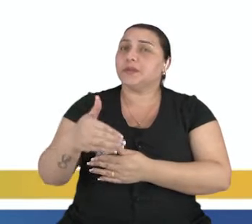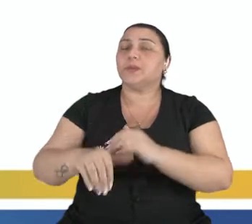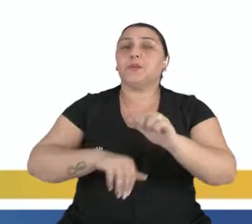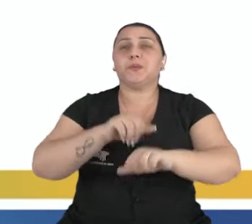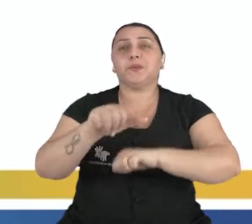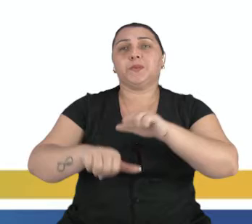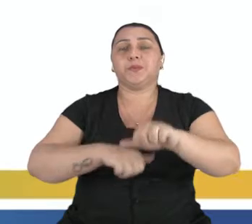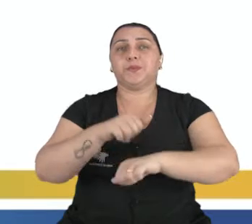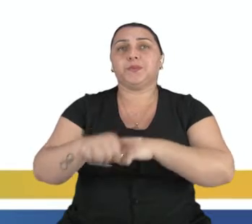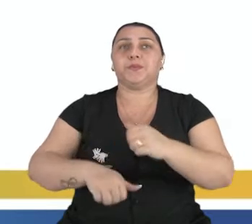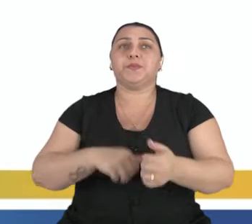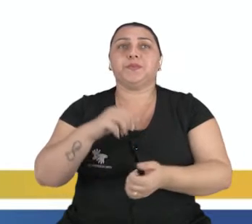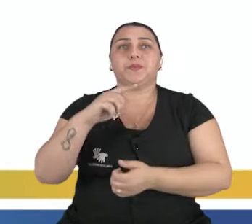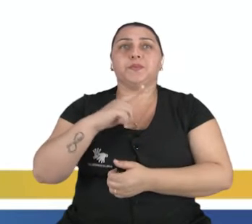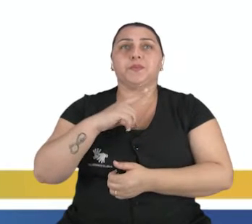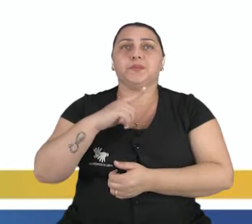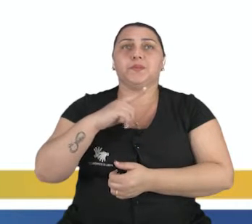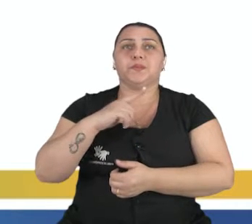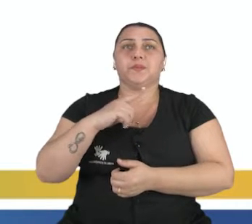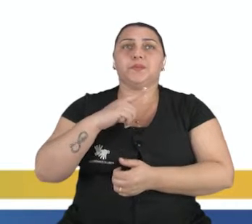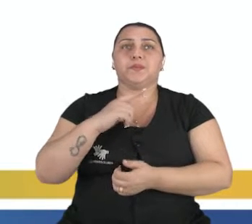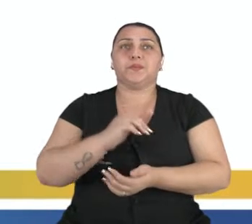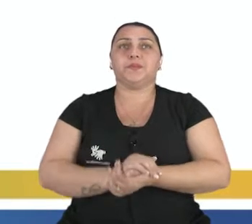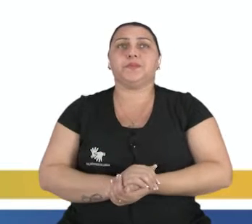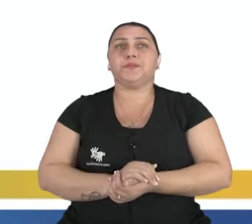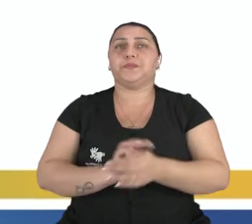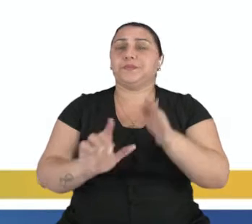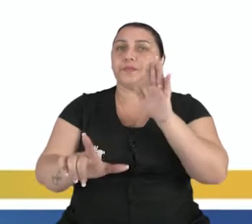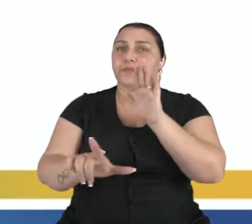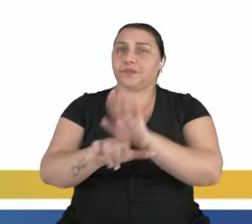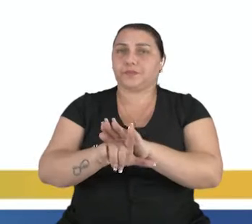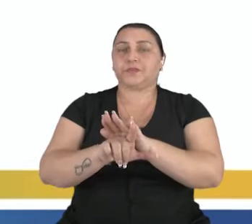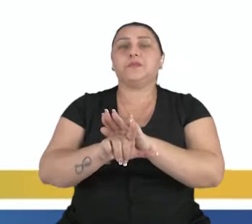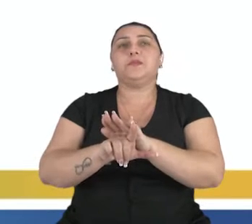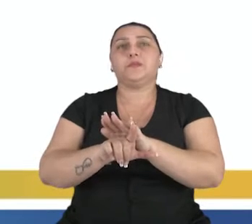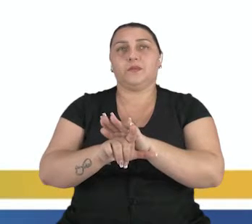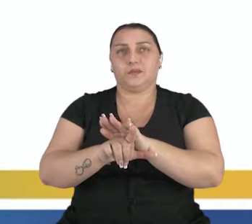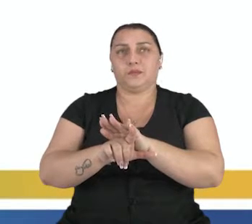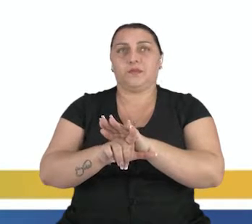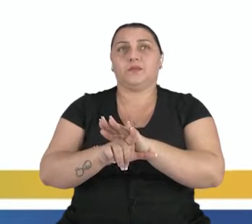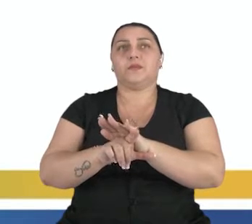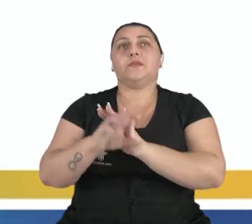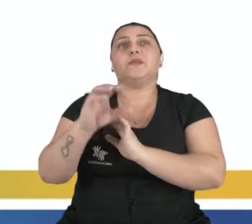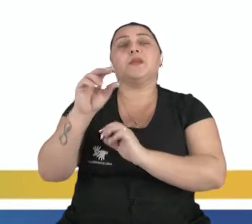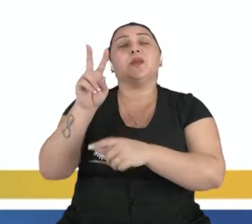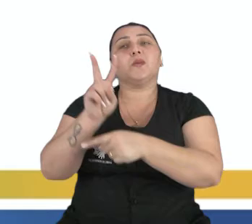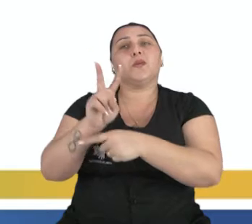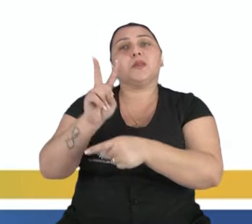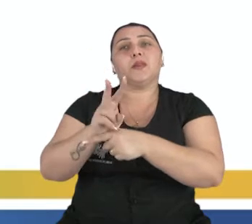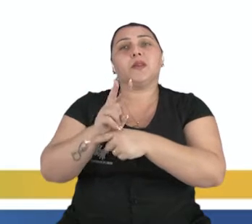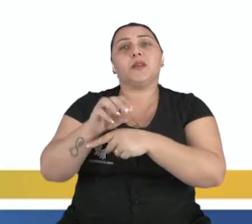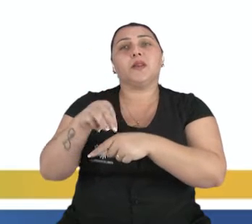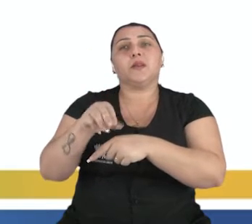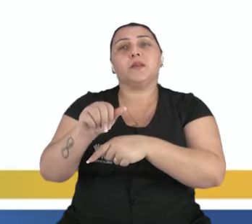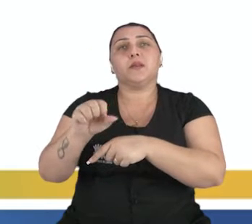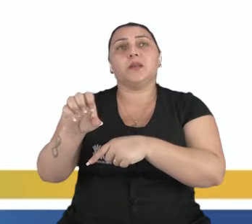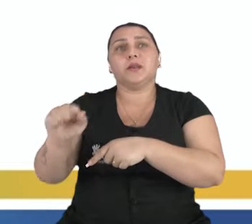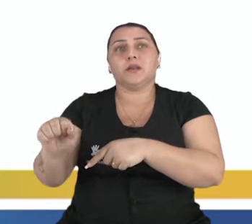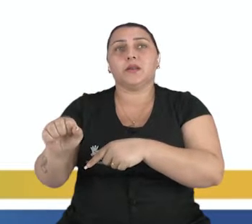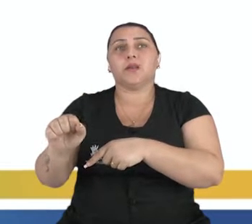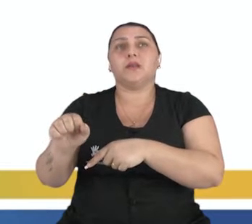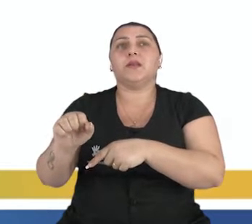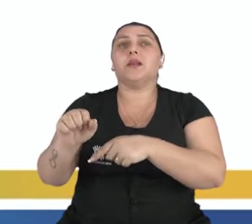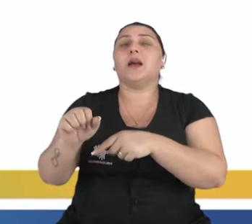transformação. Existem as leis ponderais, que são as leis de conservação da massa, e a lei